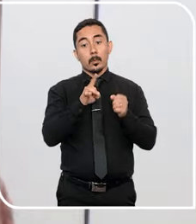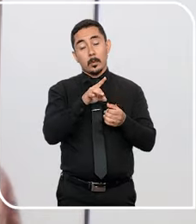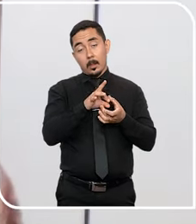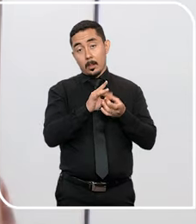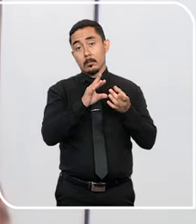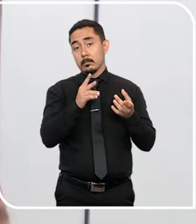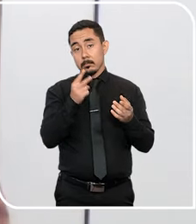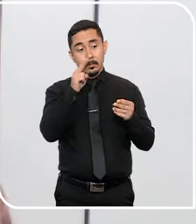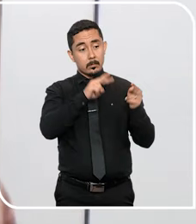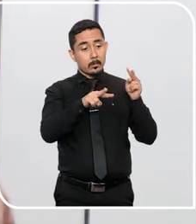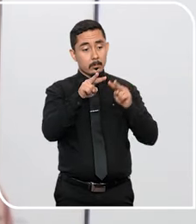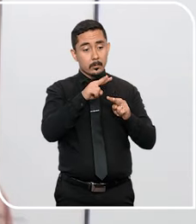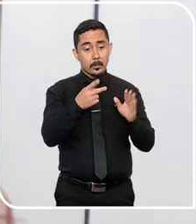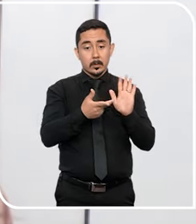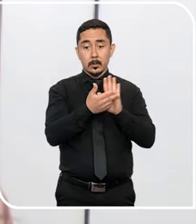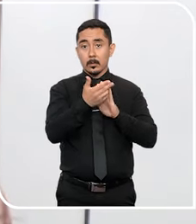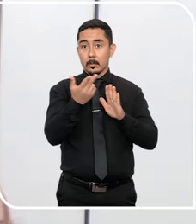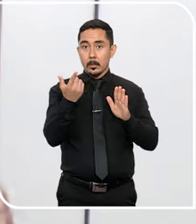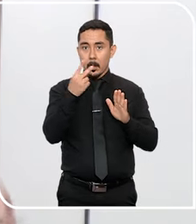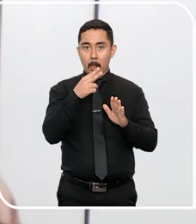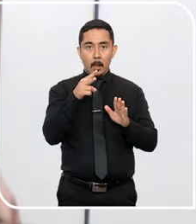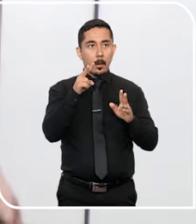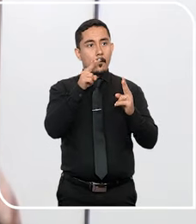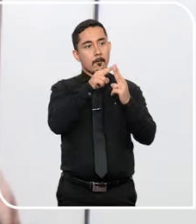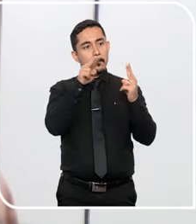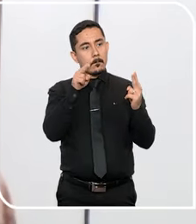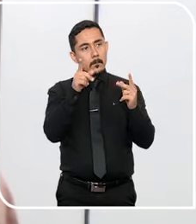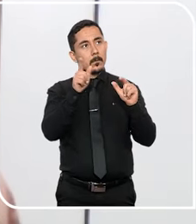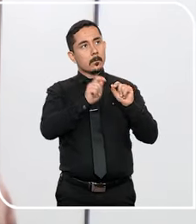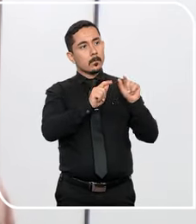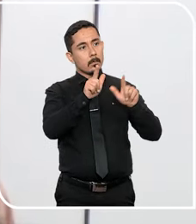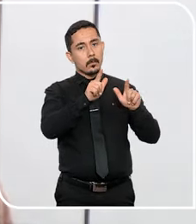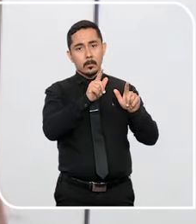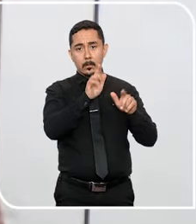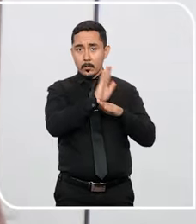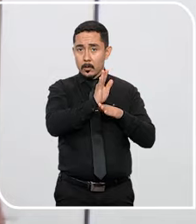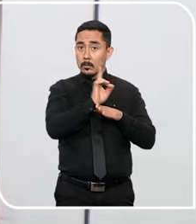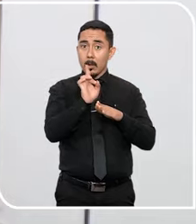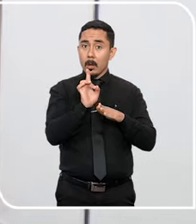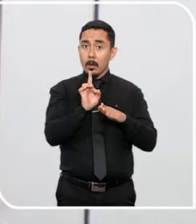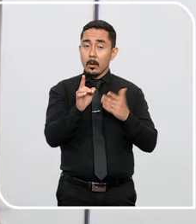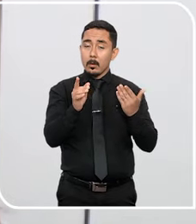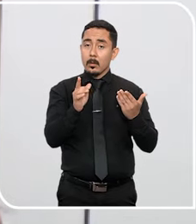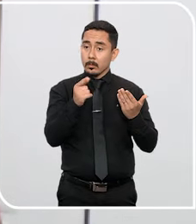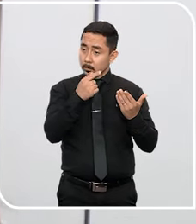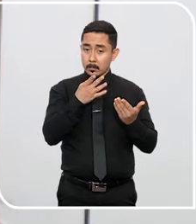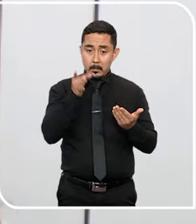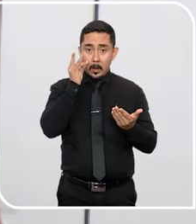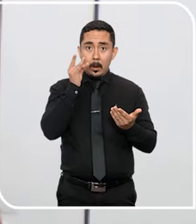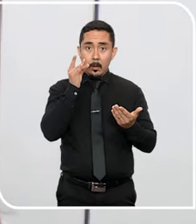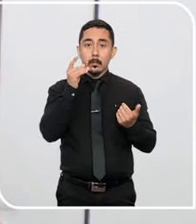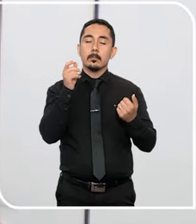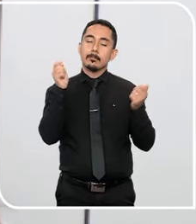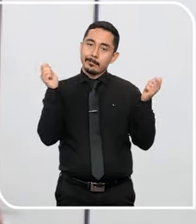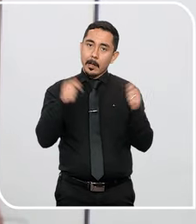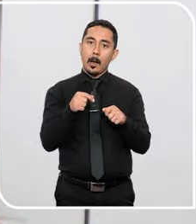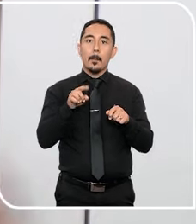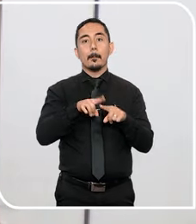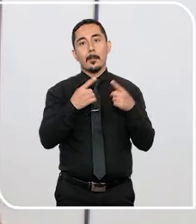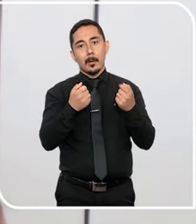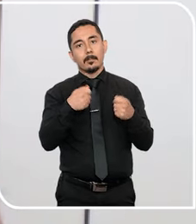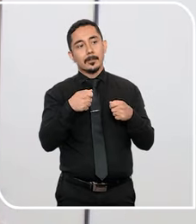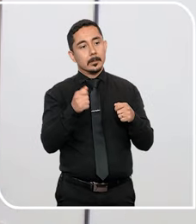que permitisse ela de assistir uma cirurgia que não fosse por vídeo era totalmente possível Bastava